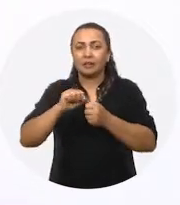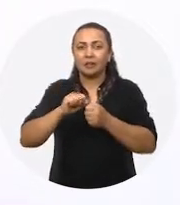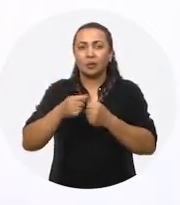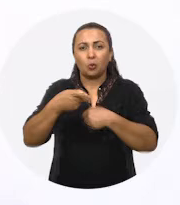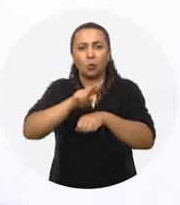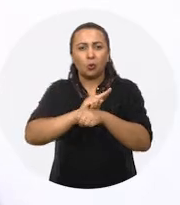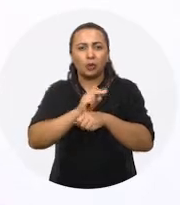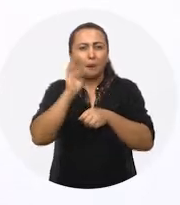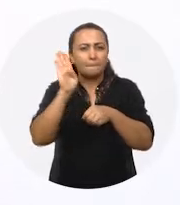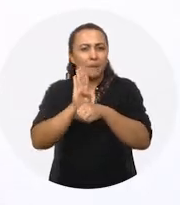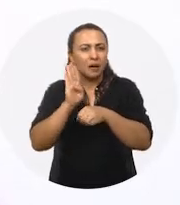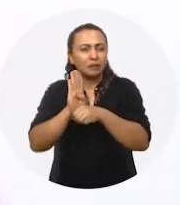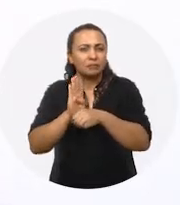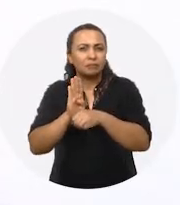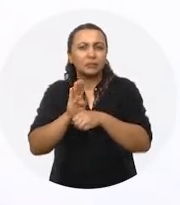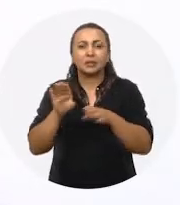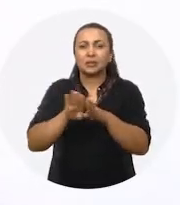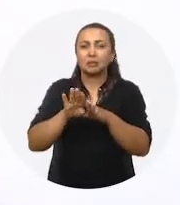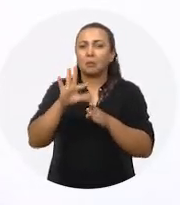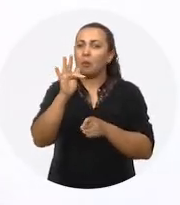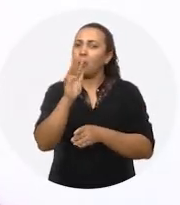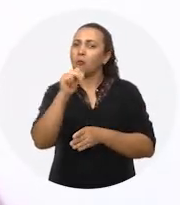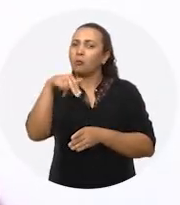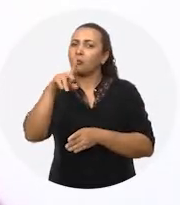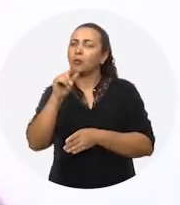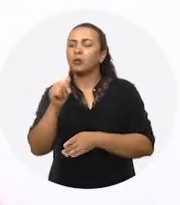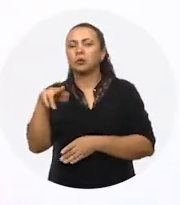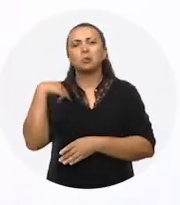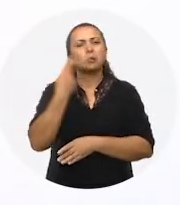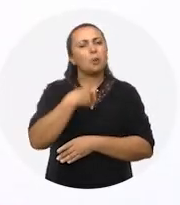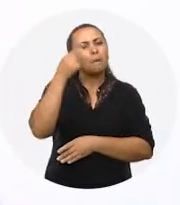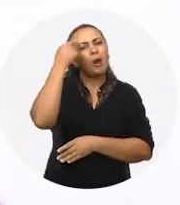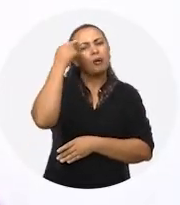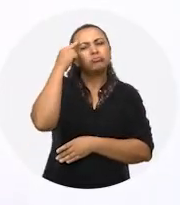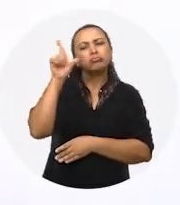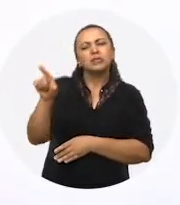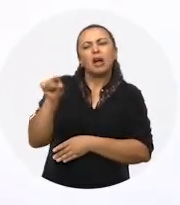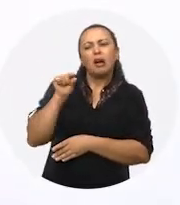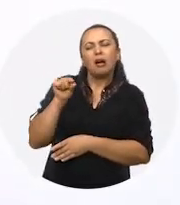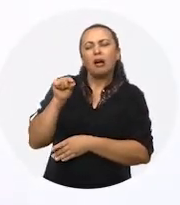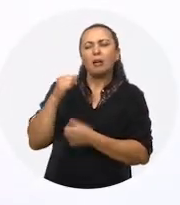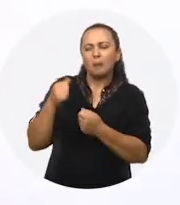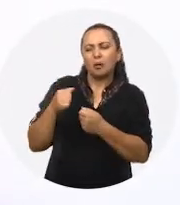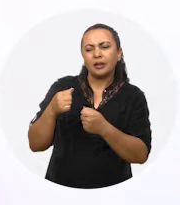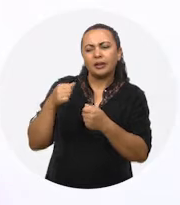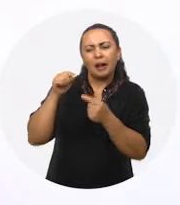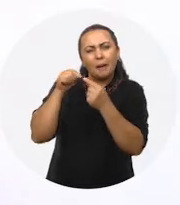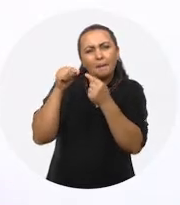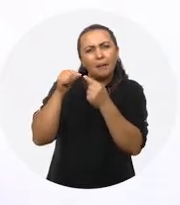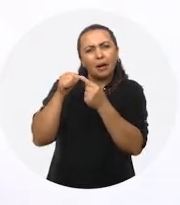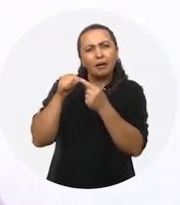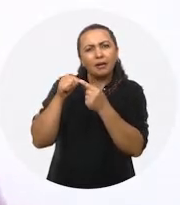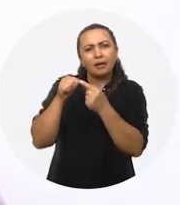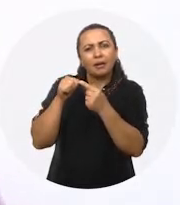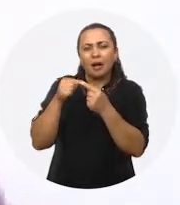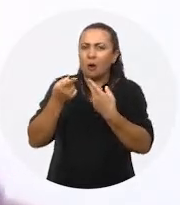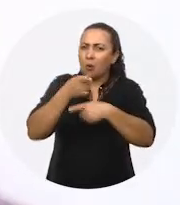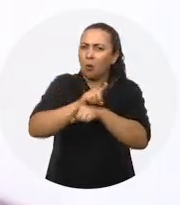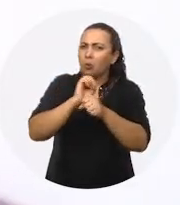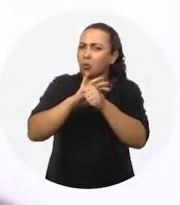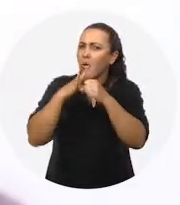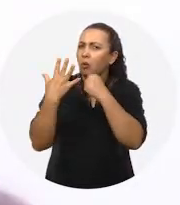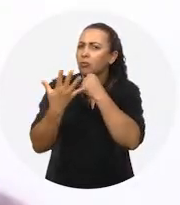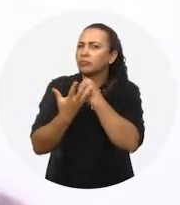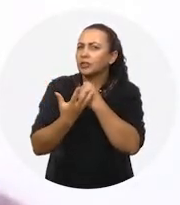bactérias e fungos, que é um foco do nosso trabalho. Então nós pensamos, será que nós não poderíamos aplicar esses peptídeos contra